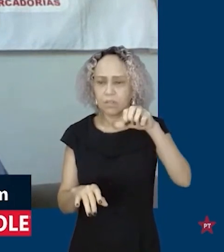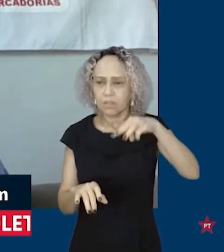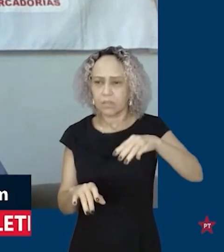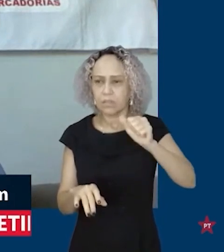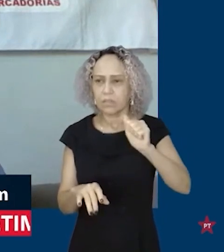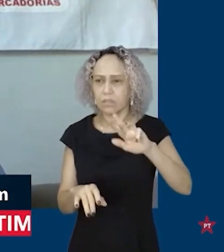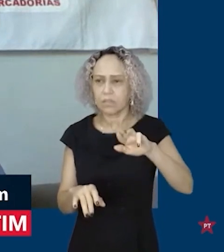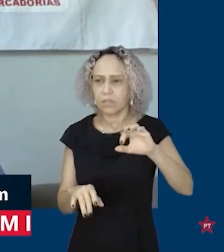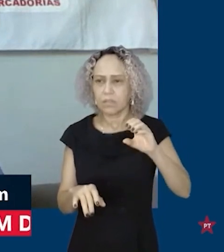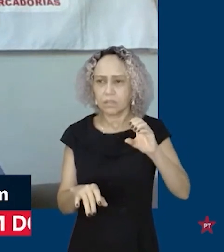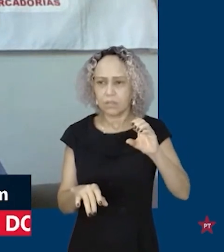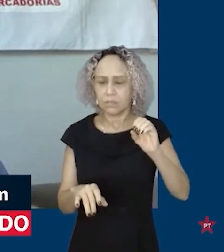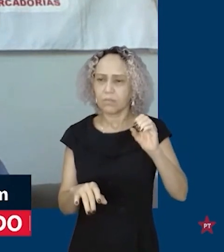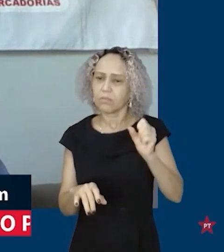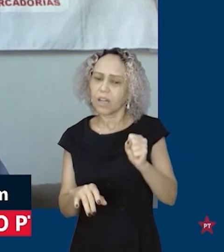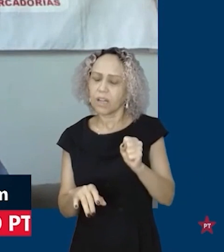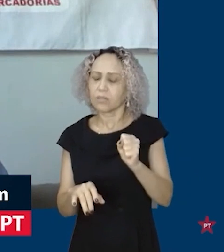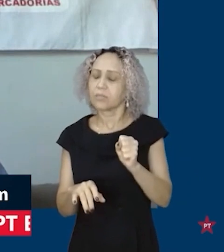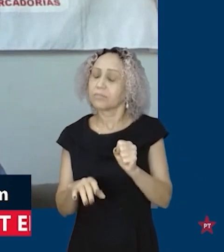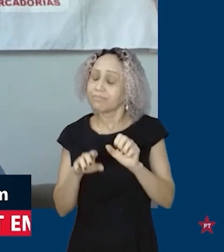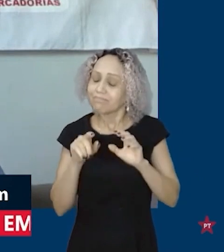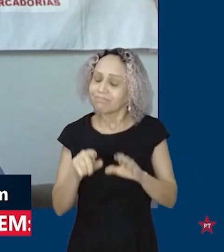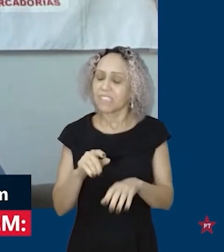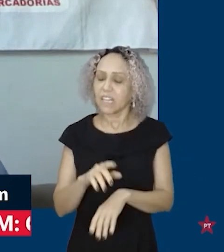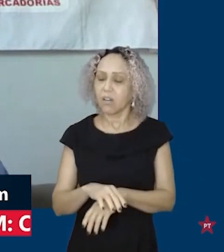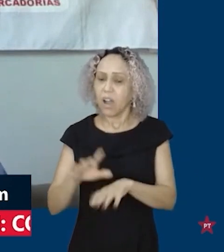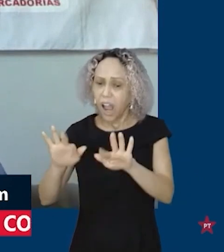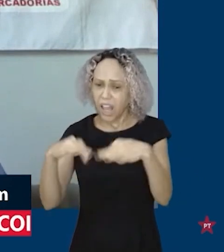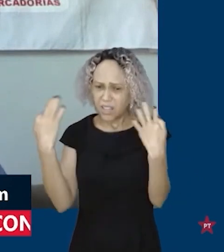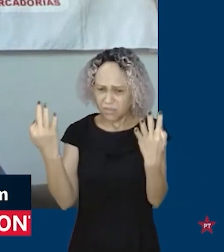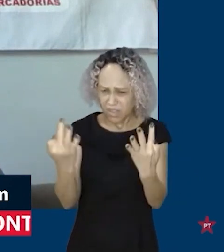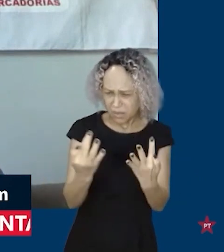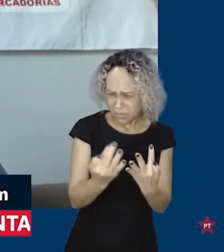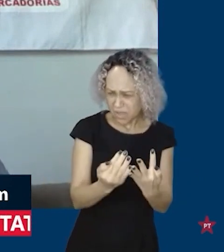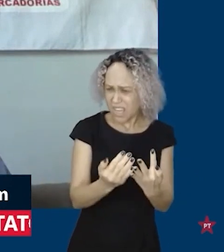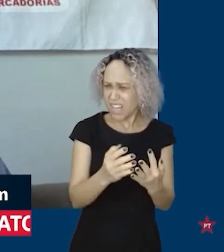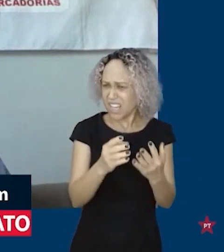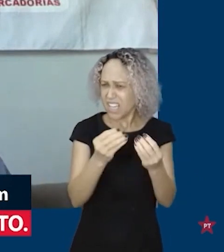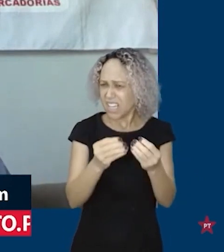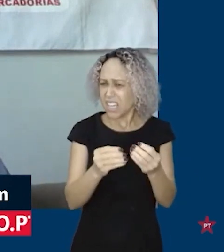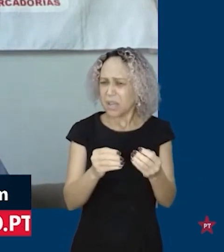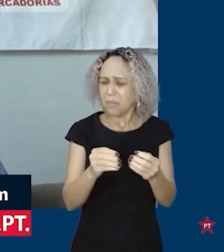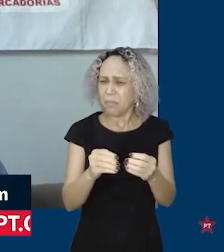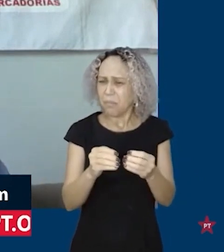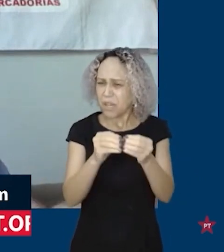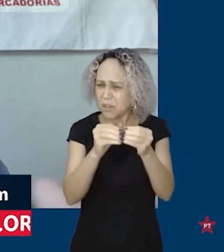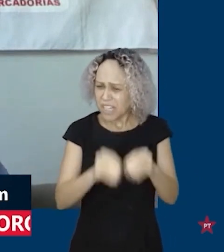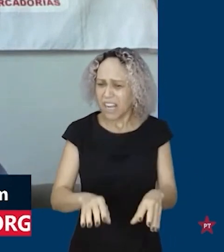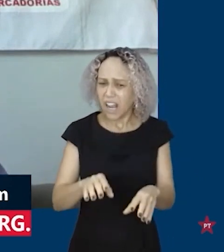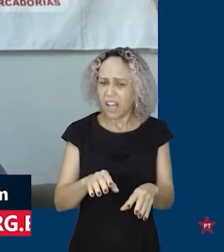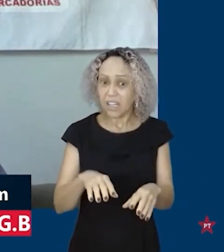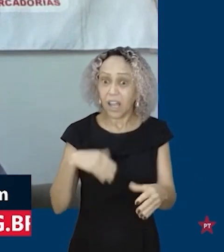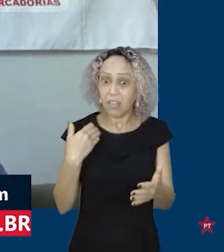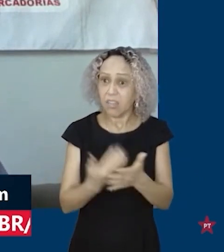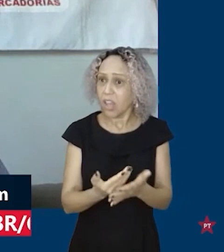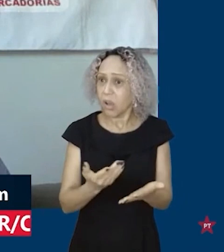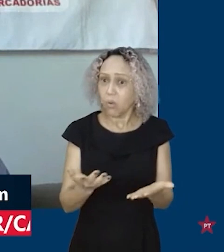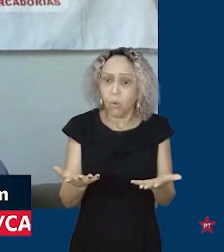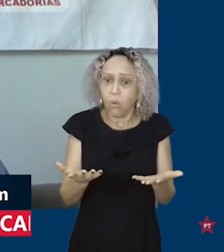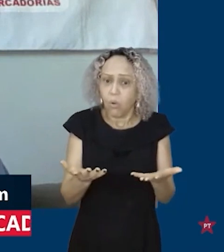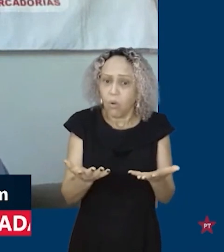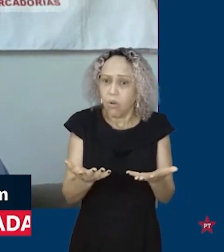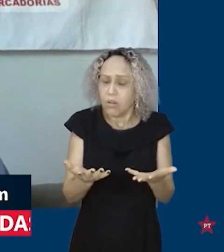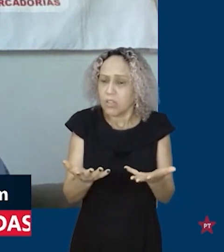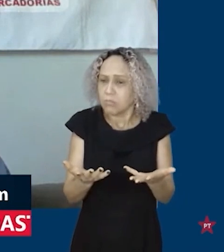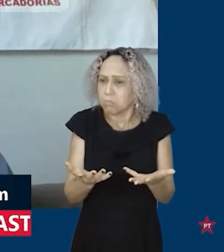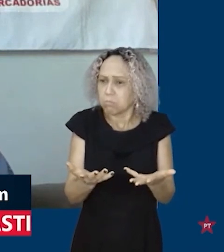suas indenizações, sem a reparação, o rio continua contaminado, cada ano se renova, né, com as cheias a contaminação